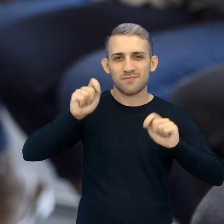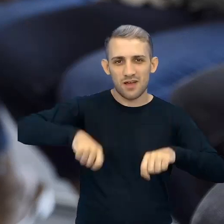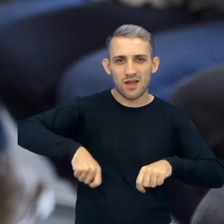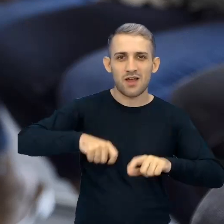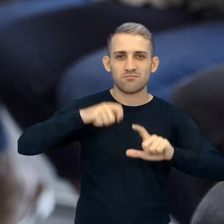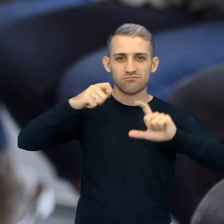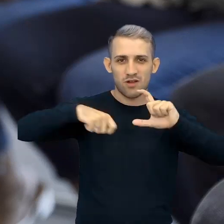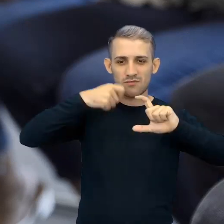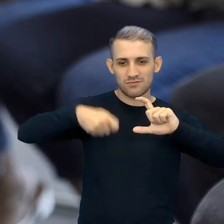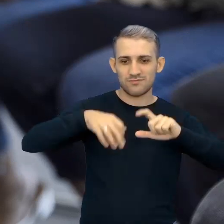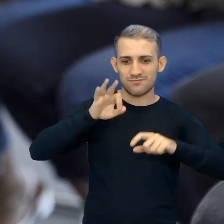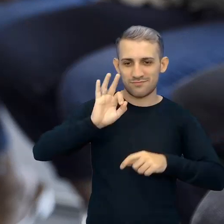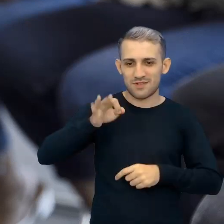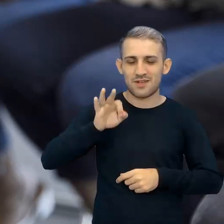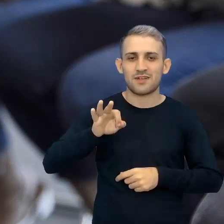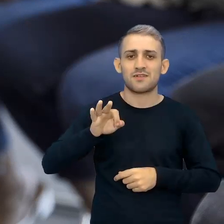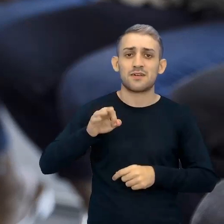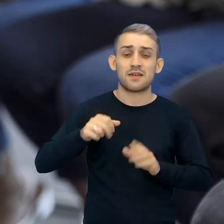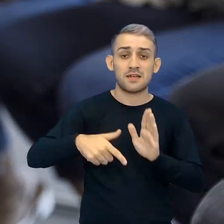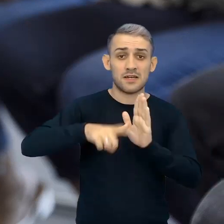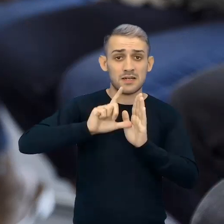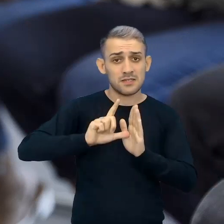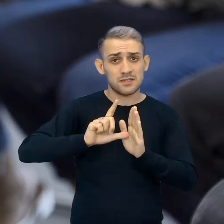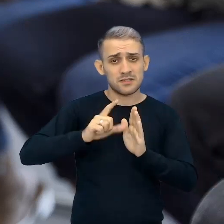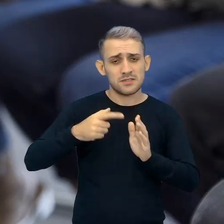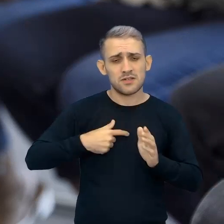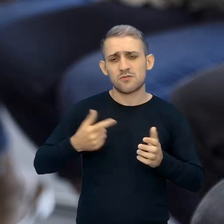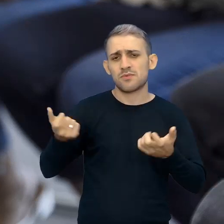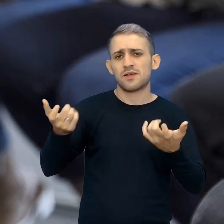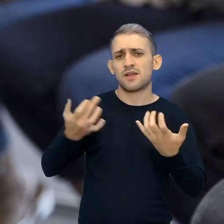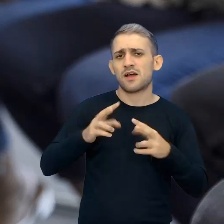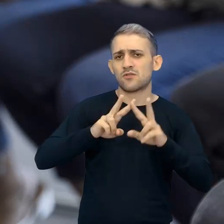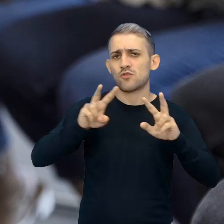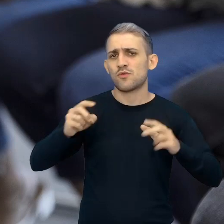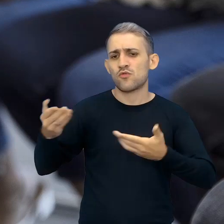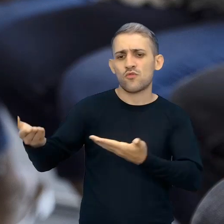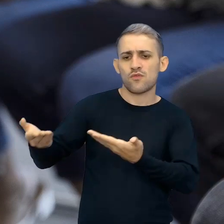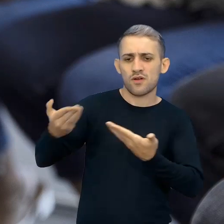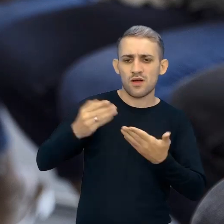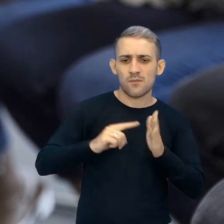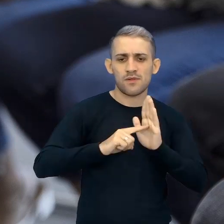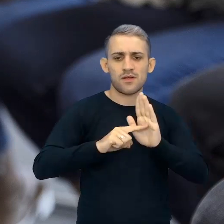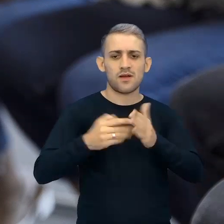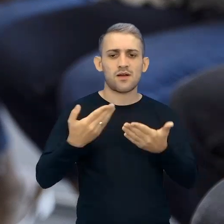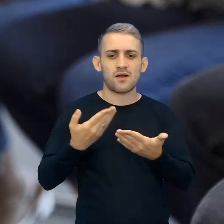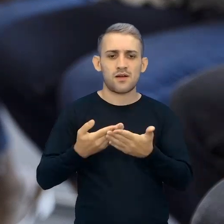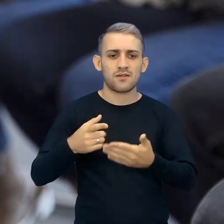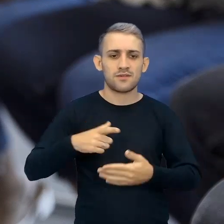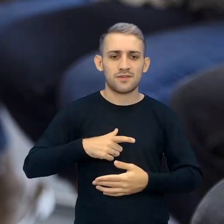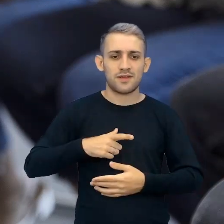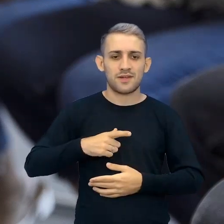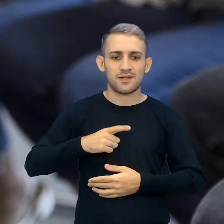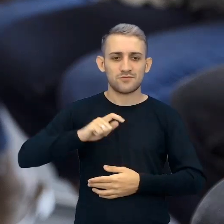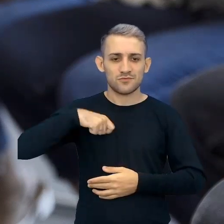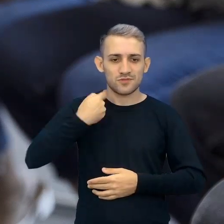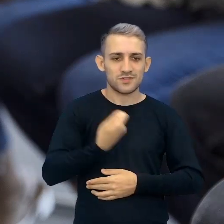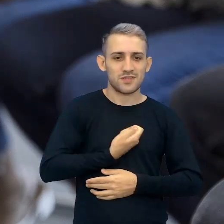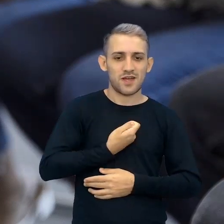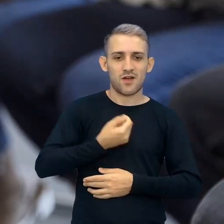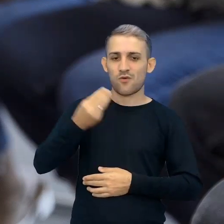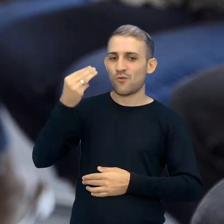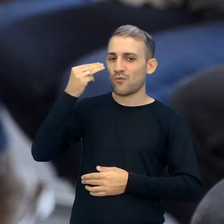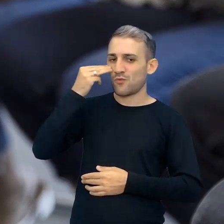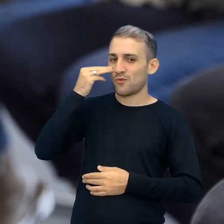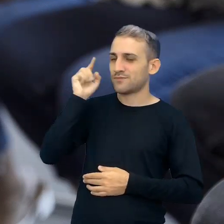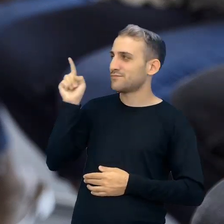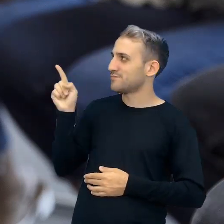gravação. Legal. Olha só, antes de eu falar do convidado e apresentar a aula, eu quero fazer aqui meu sinal de Libras, que é o Mzinho, fica próximo